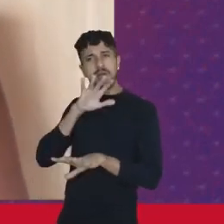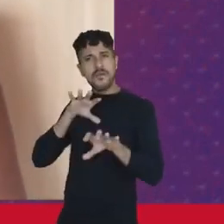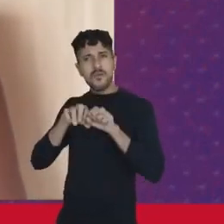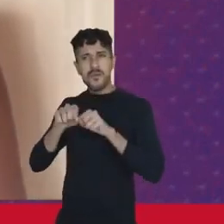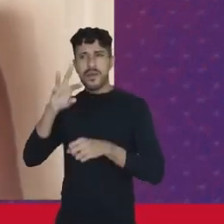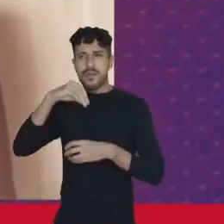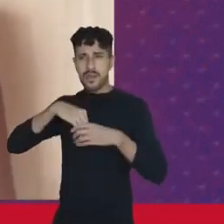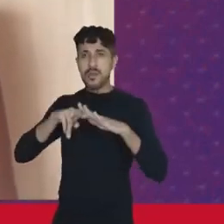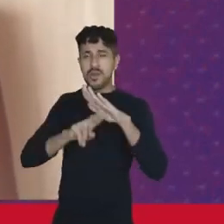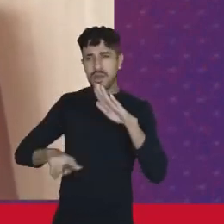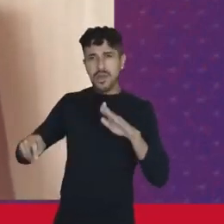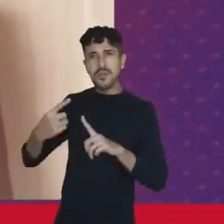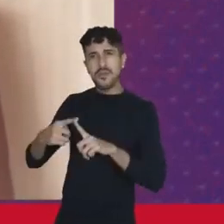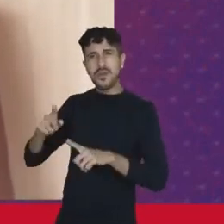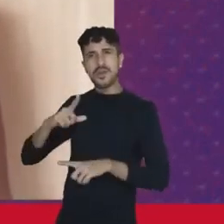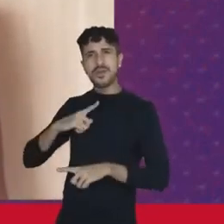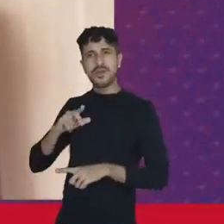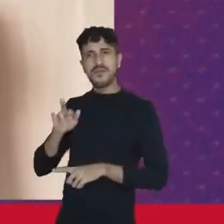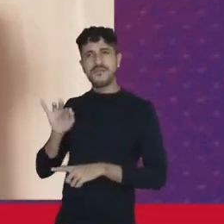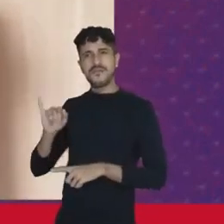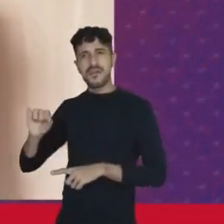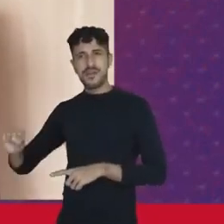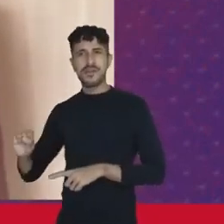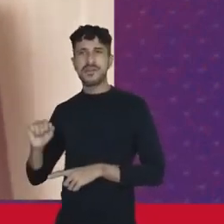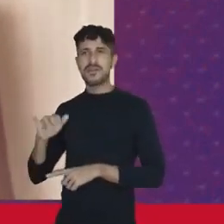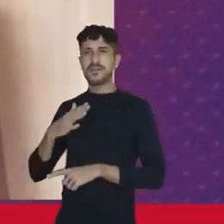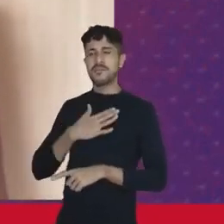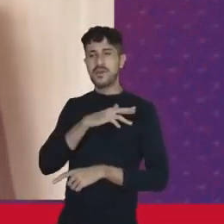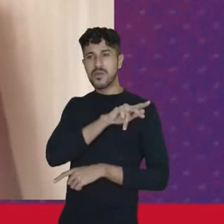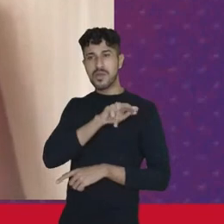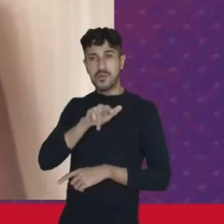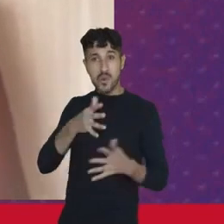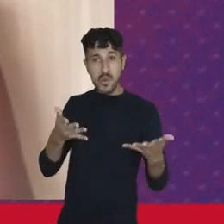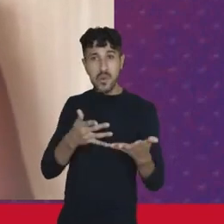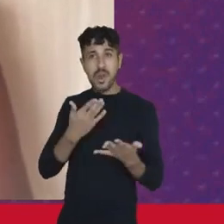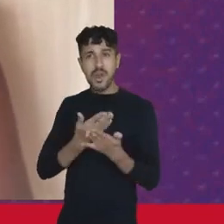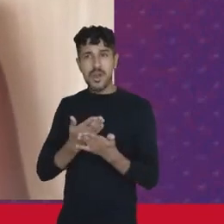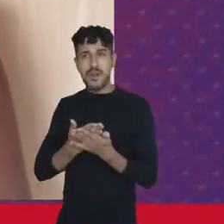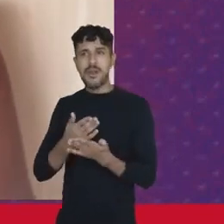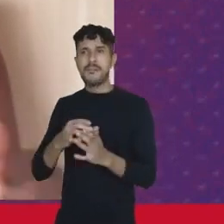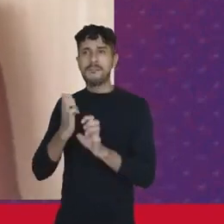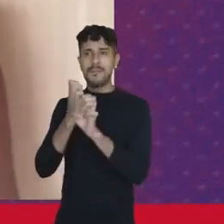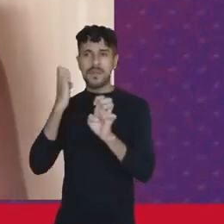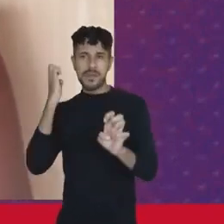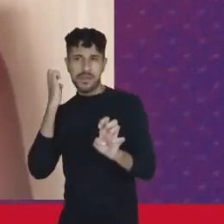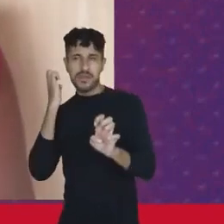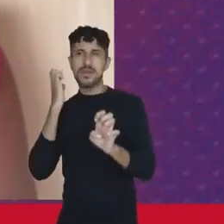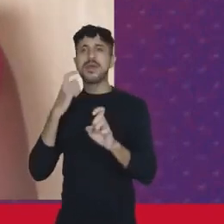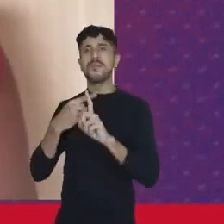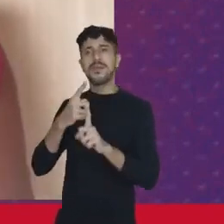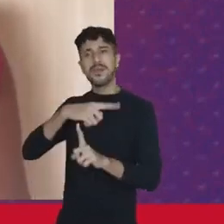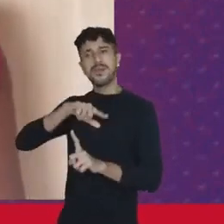na universidade, é porque existiu o FIES. Se meus irmãos hoje são estudantes de engenharia,